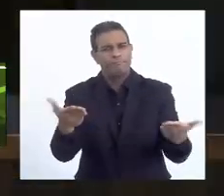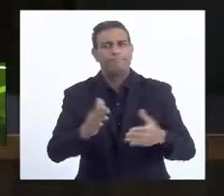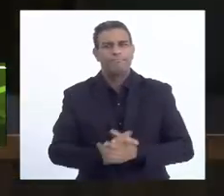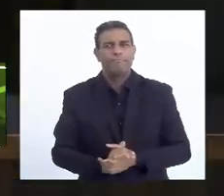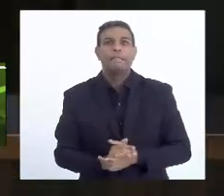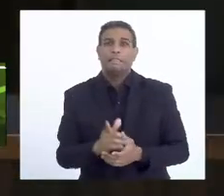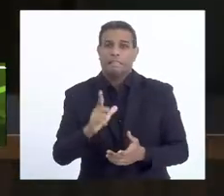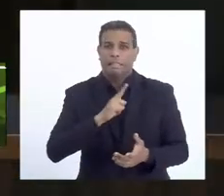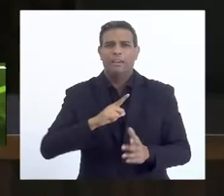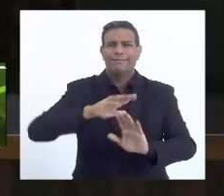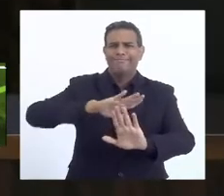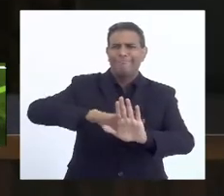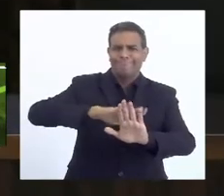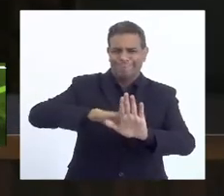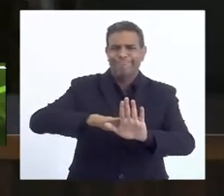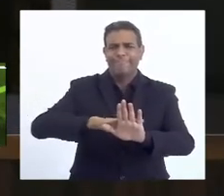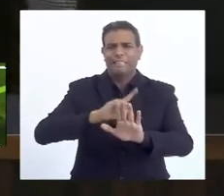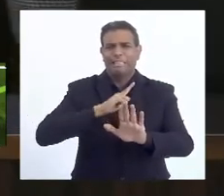Muita violência.